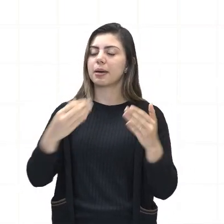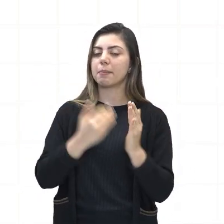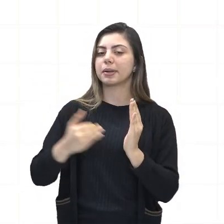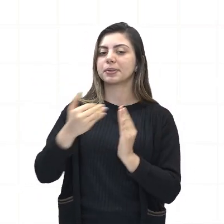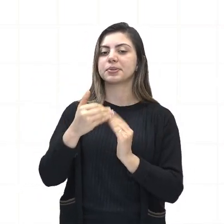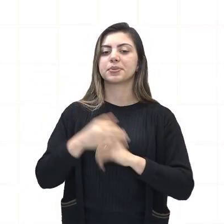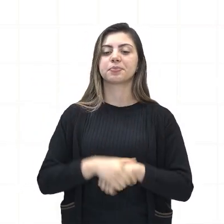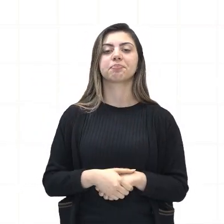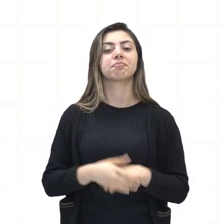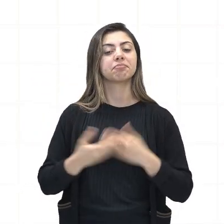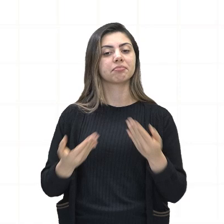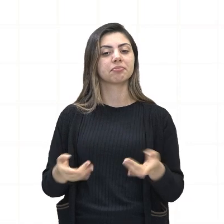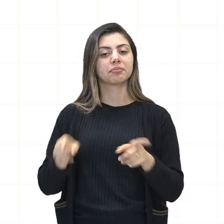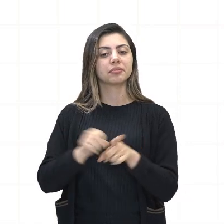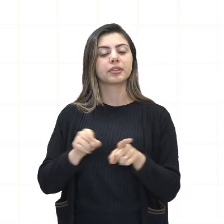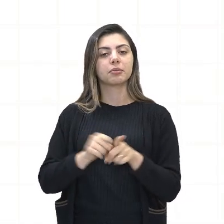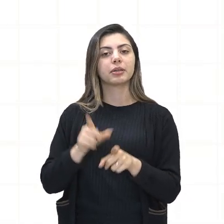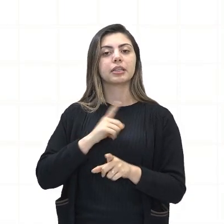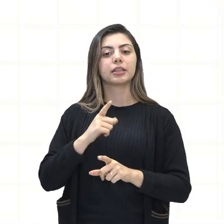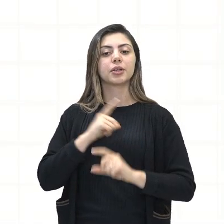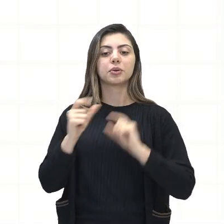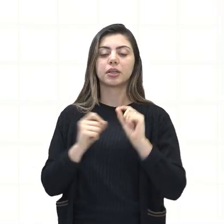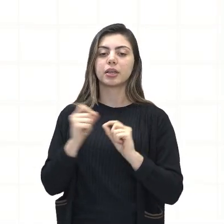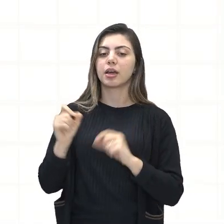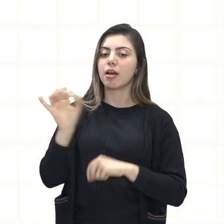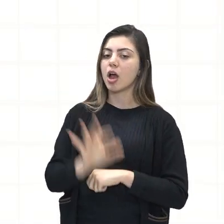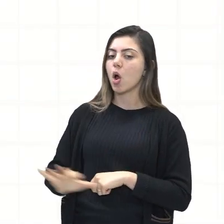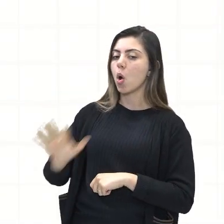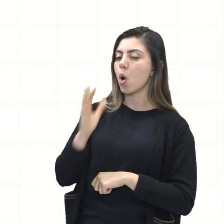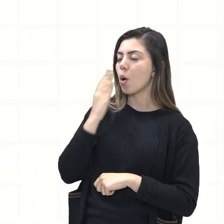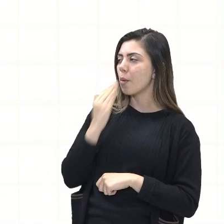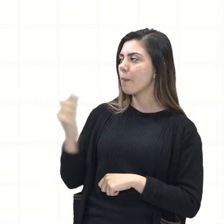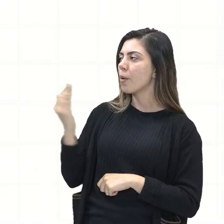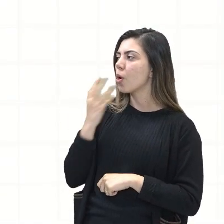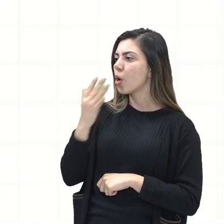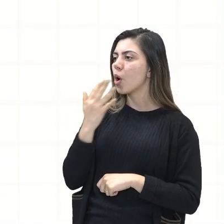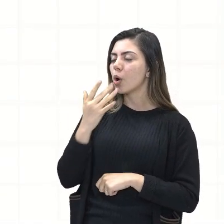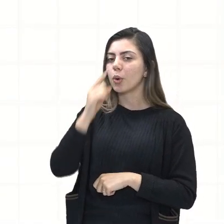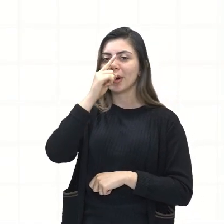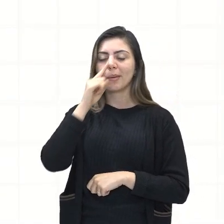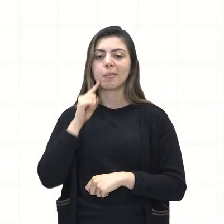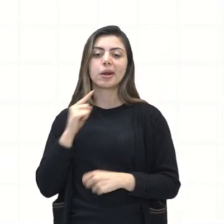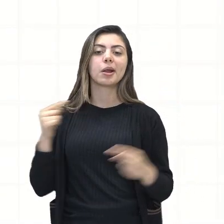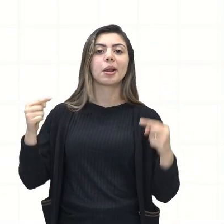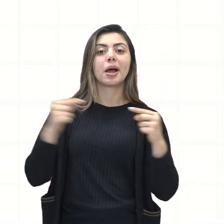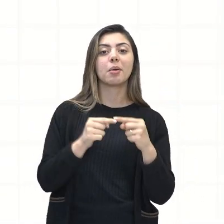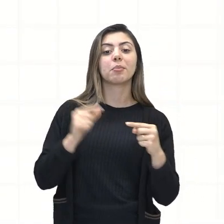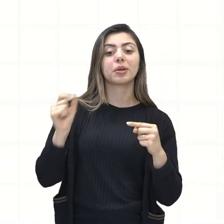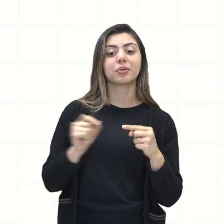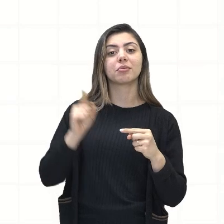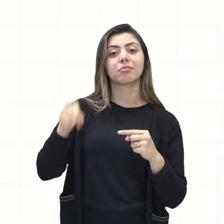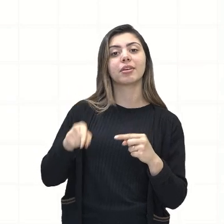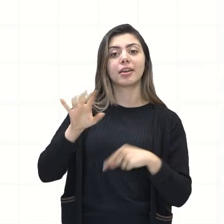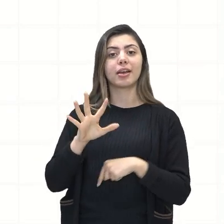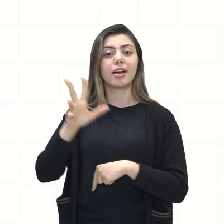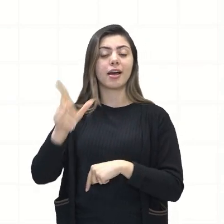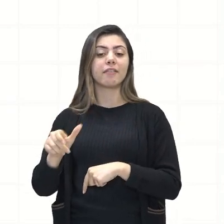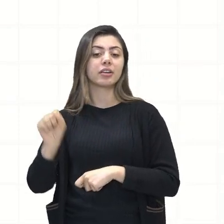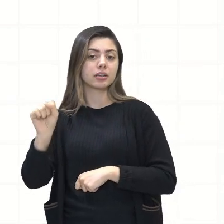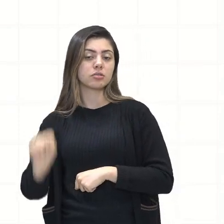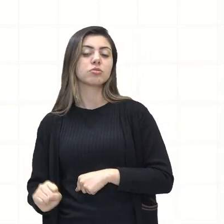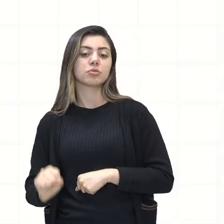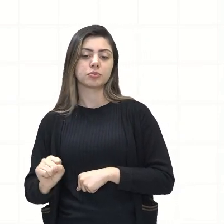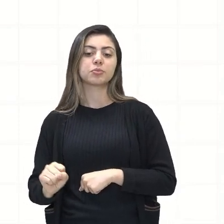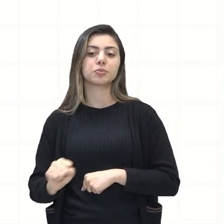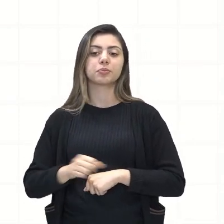né? Além disso, nós temos toda essa área em amarelo aqui, pessoal, é o que a gente chama de África subsaariana,